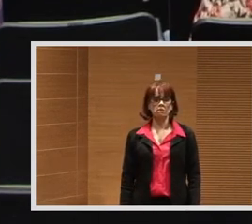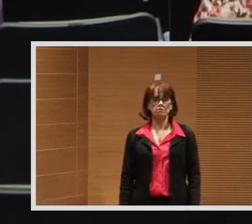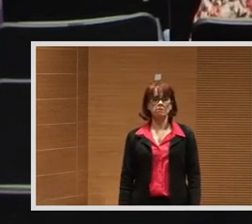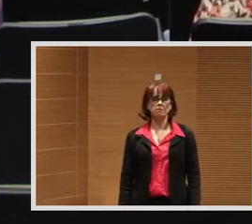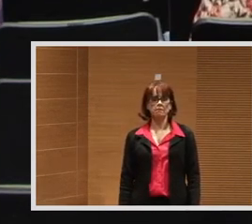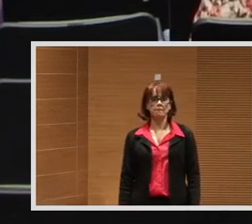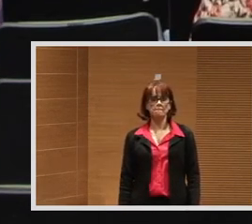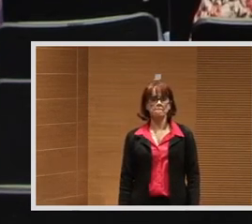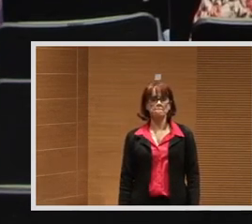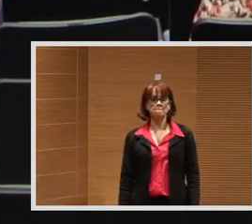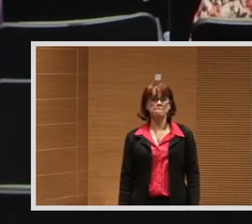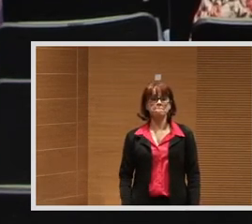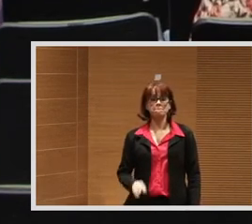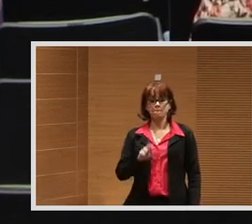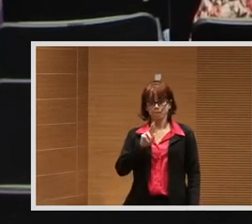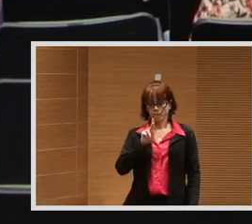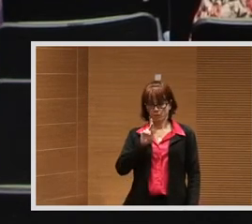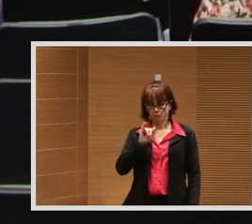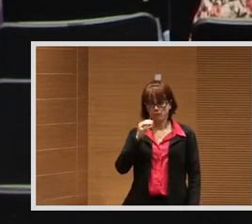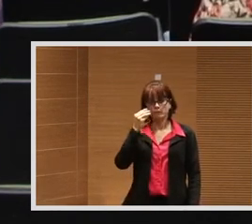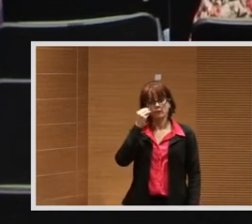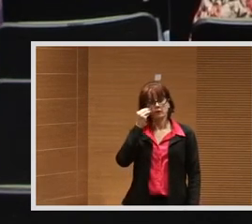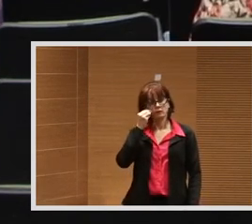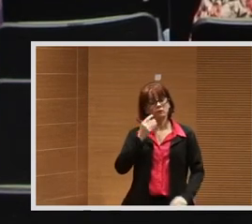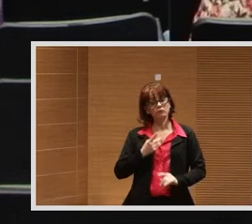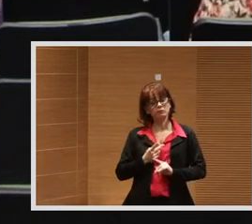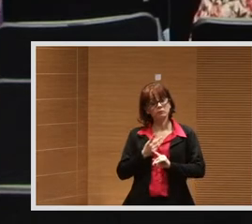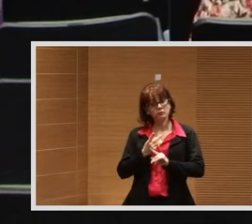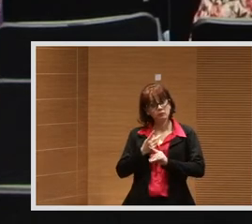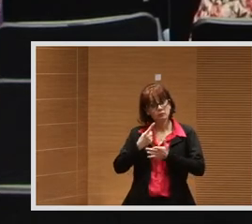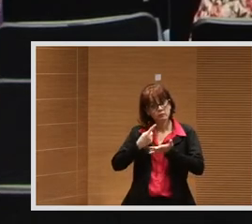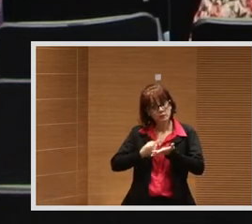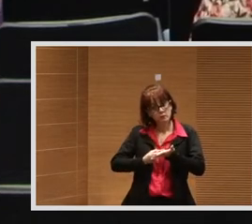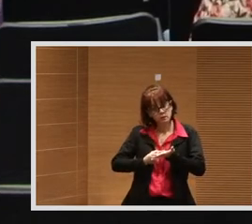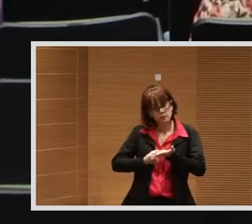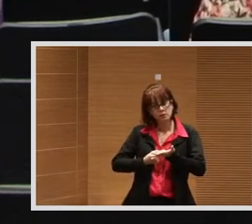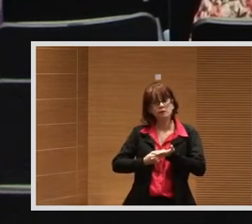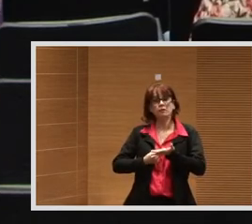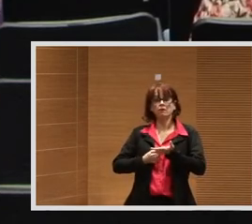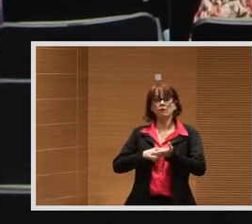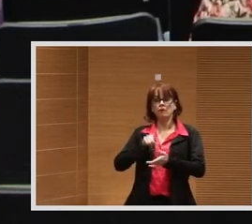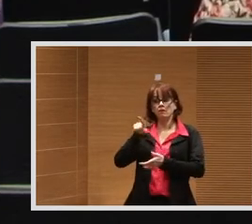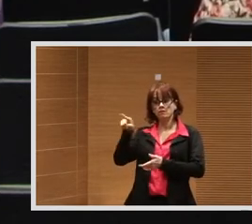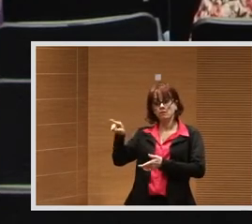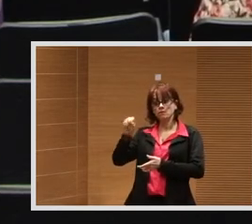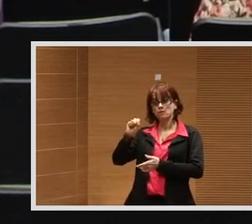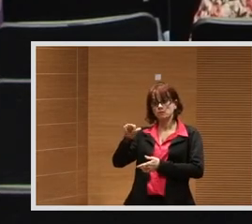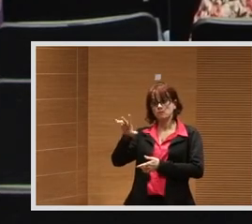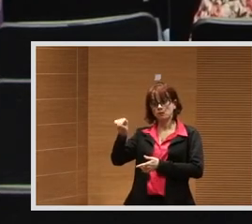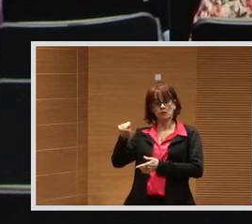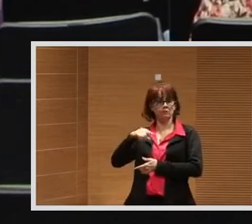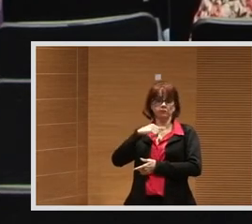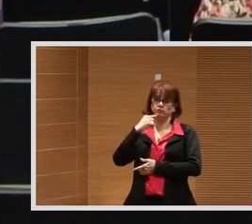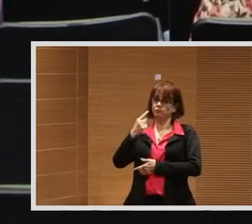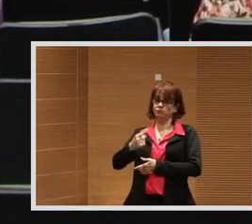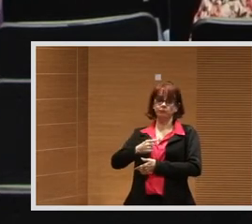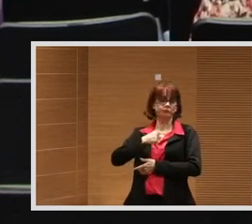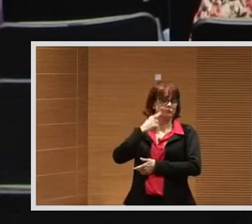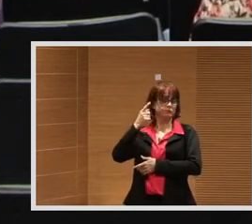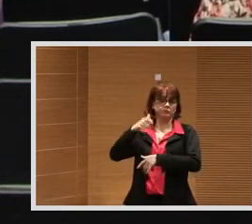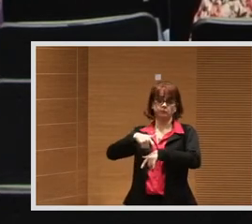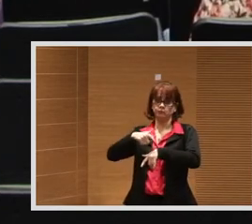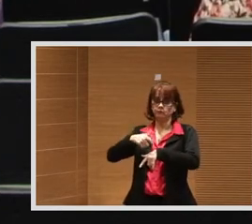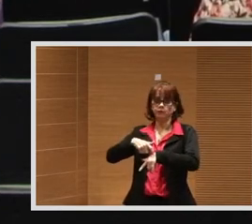E esse pai tentou buscar a marcar uma consulta com o Saulo Ramos e não conseguia, porque não chegava no horário